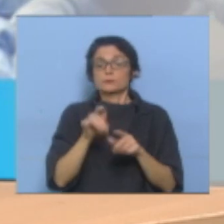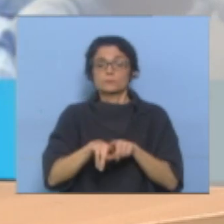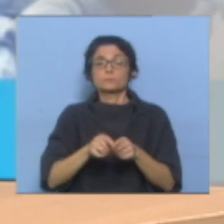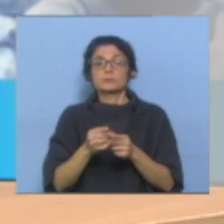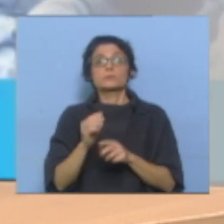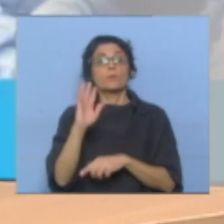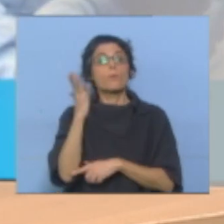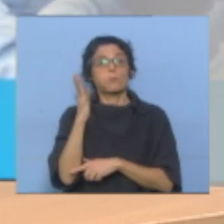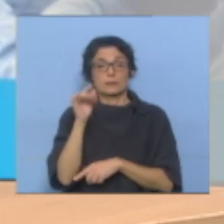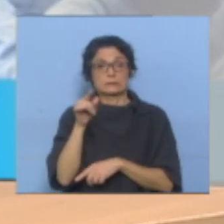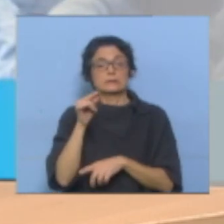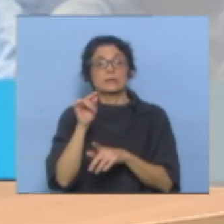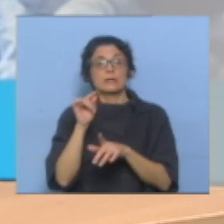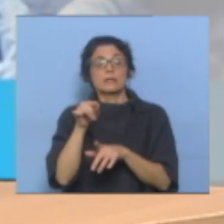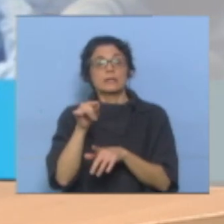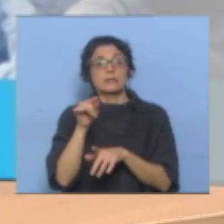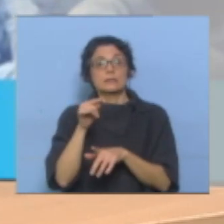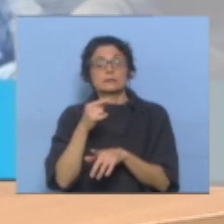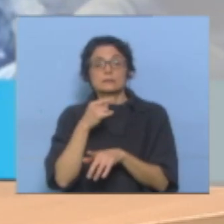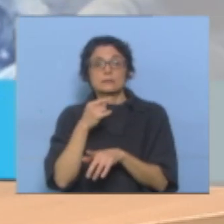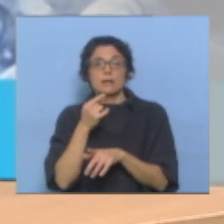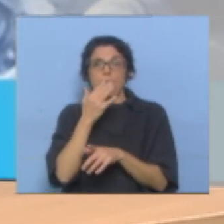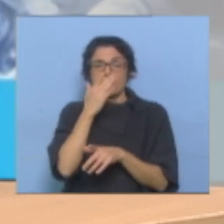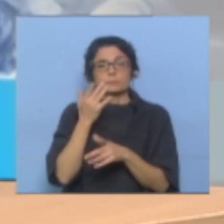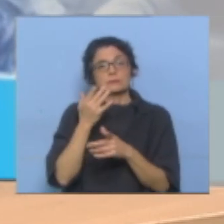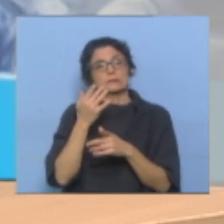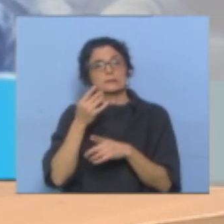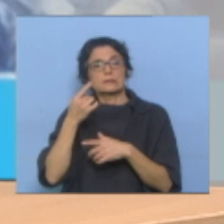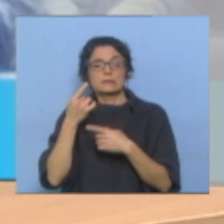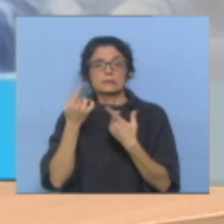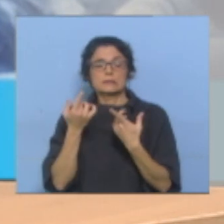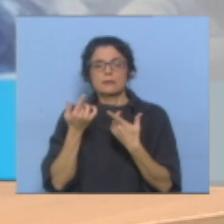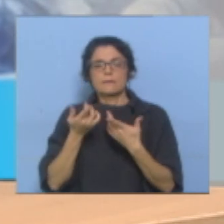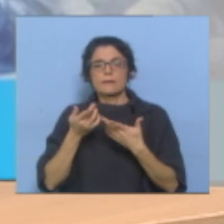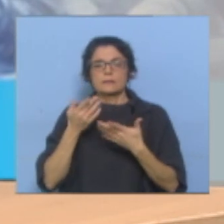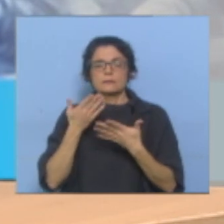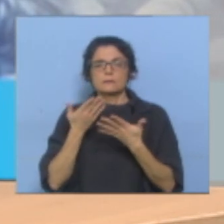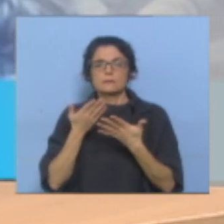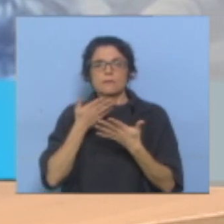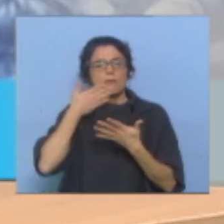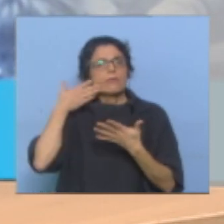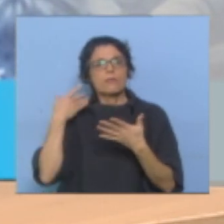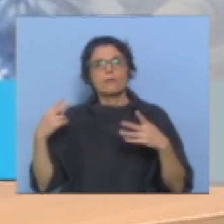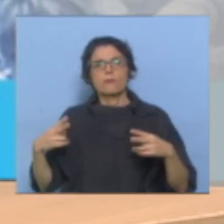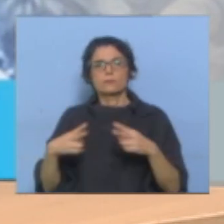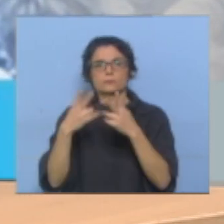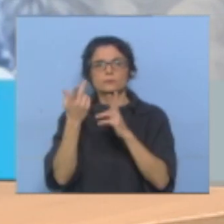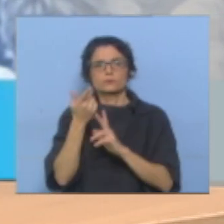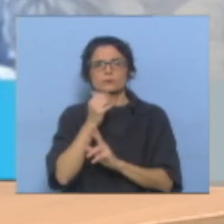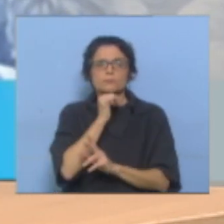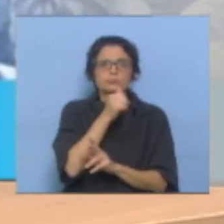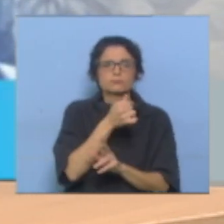demasiado simplista, porque parecia que era só promover encontros entre vítimas e agressores, e não é. A